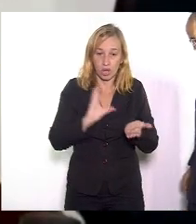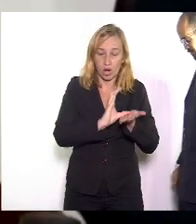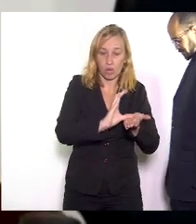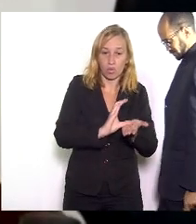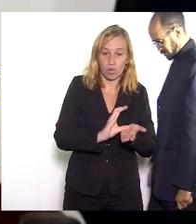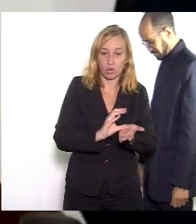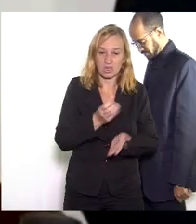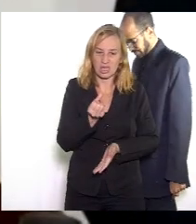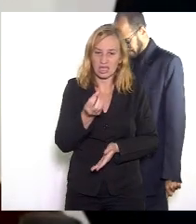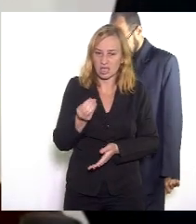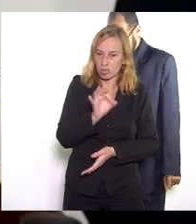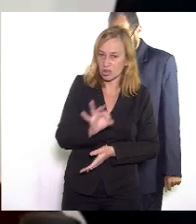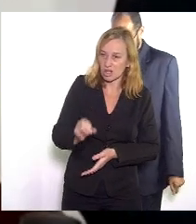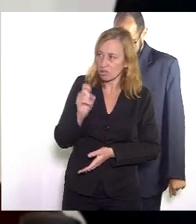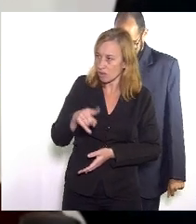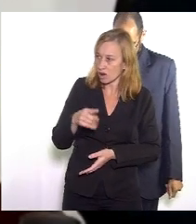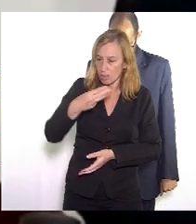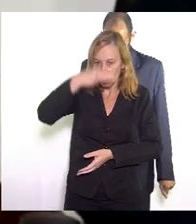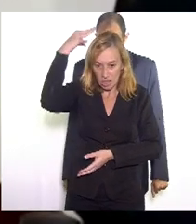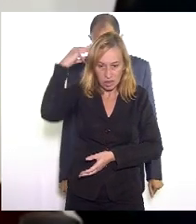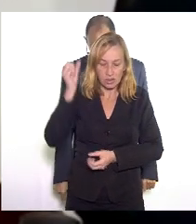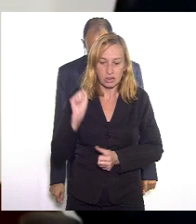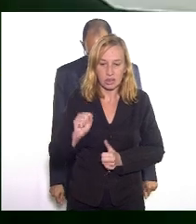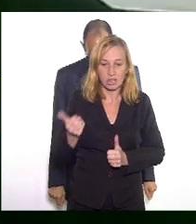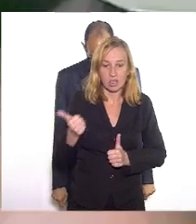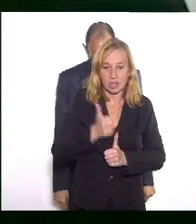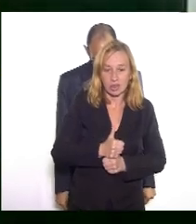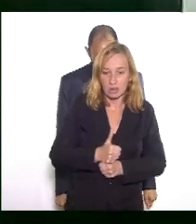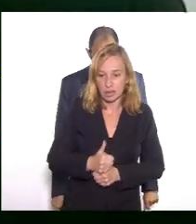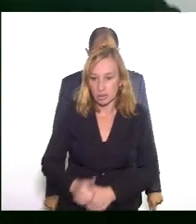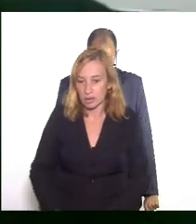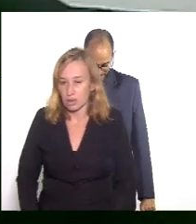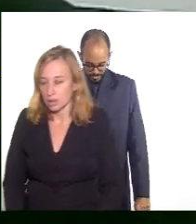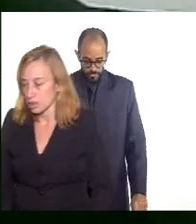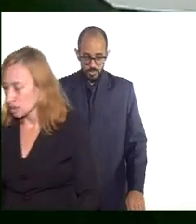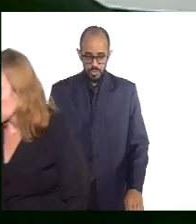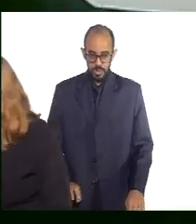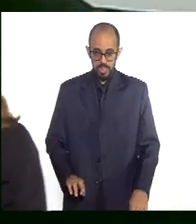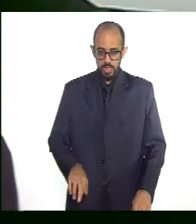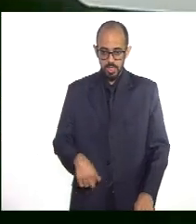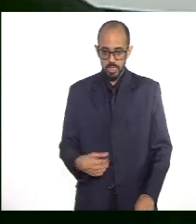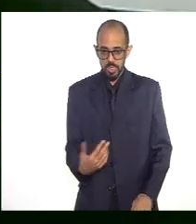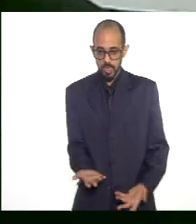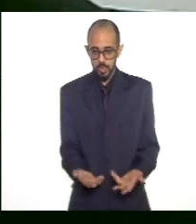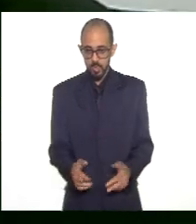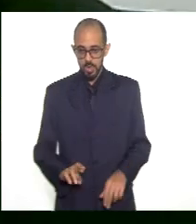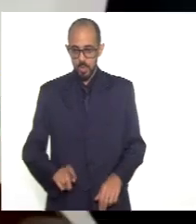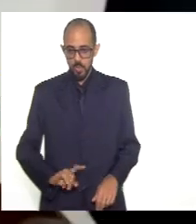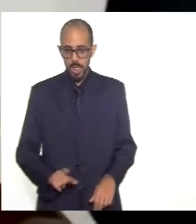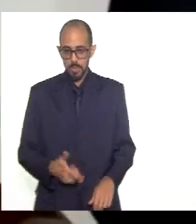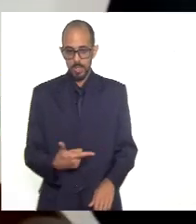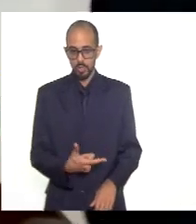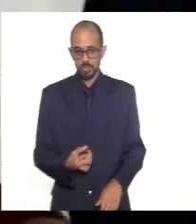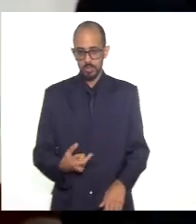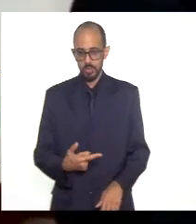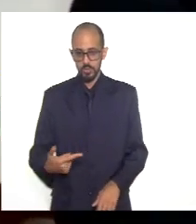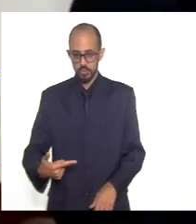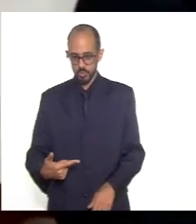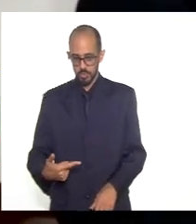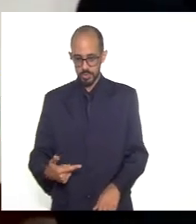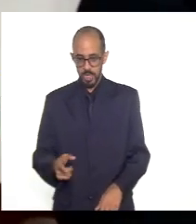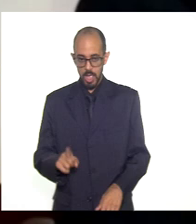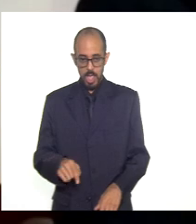mínimo 60%, é isso, Márcio? Exatamente, não entra como previsão para 2022, ele entra agora. Então, Vossa Excelência poderá fazer o